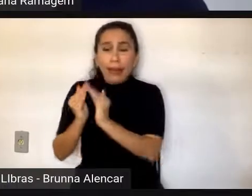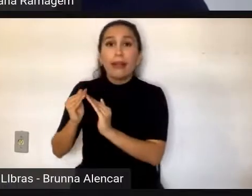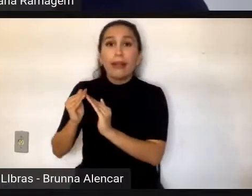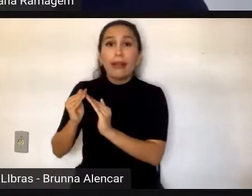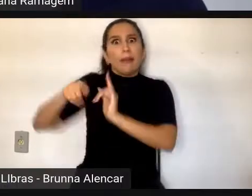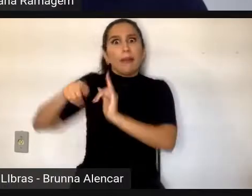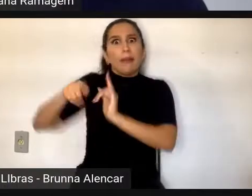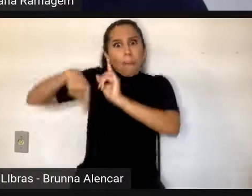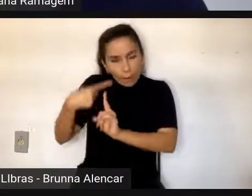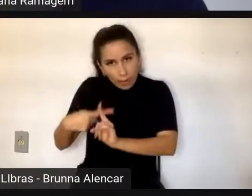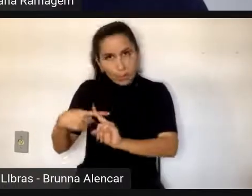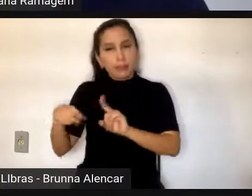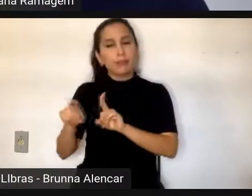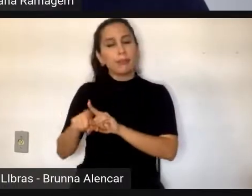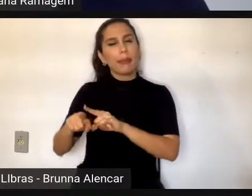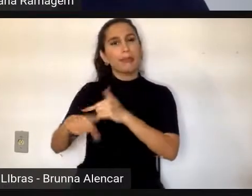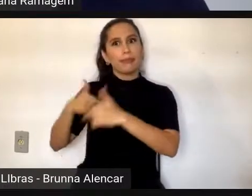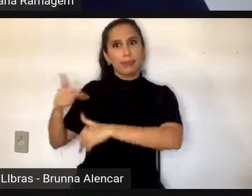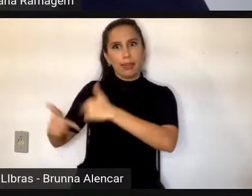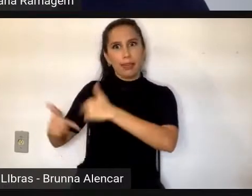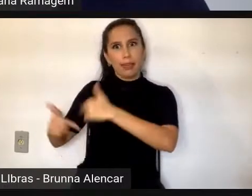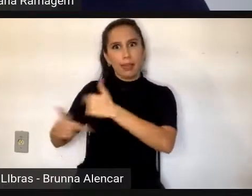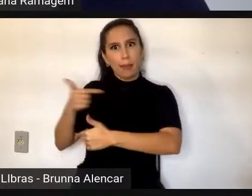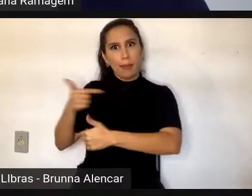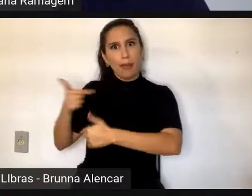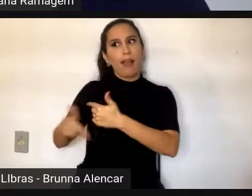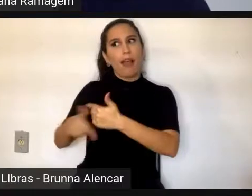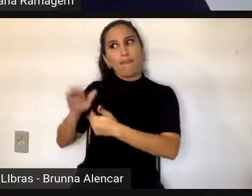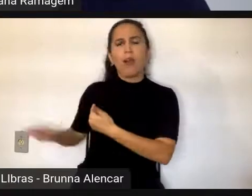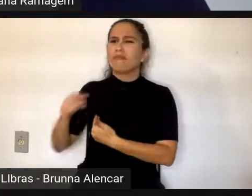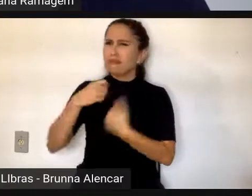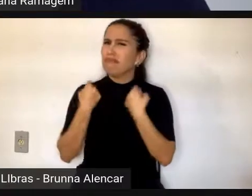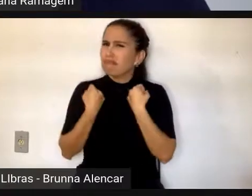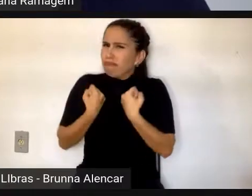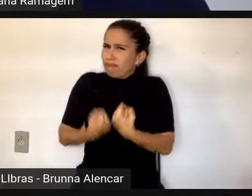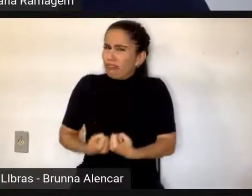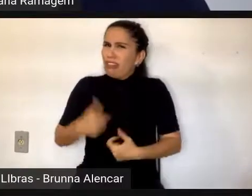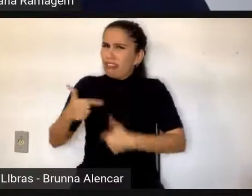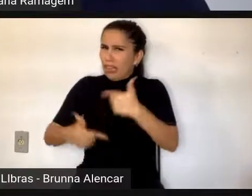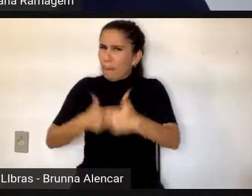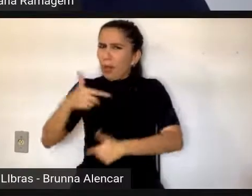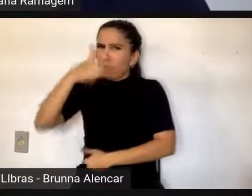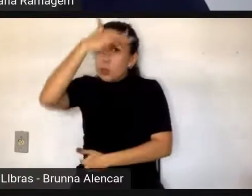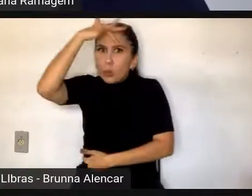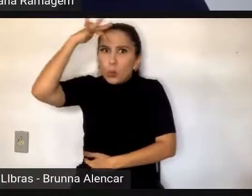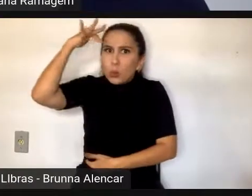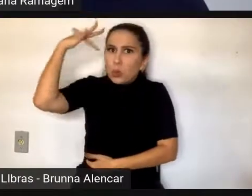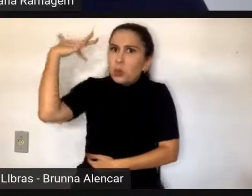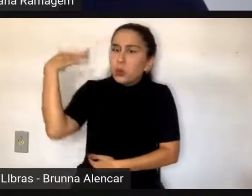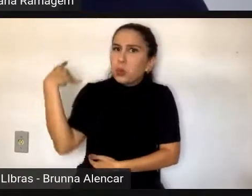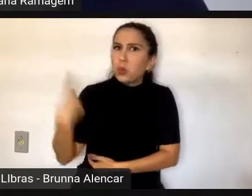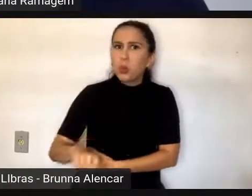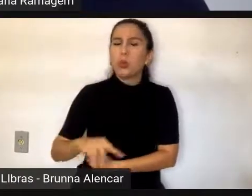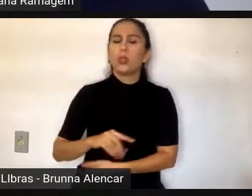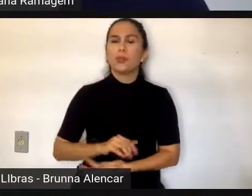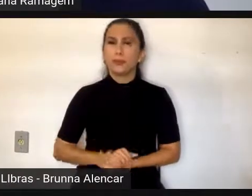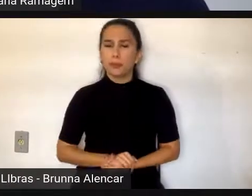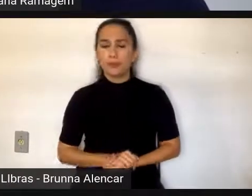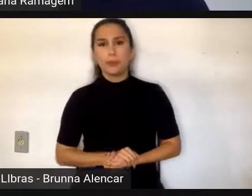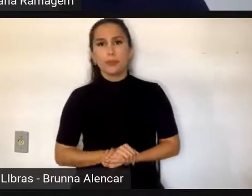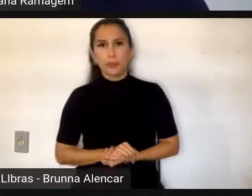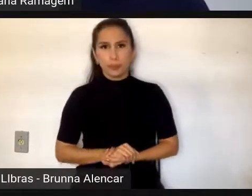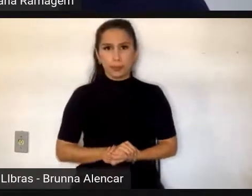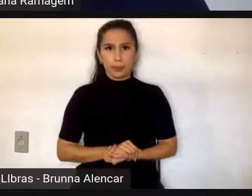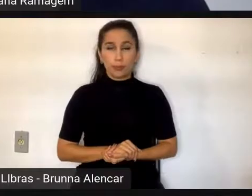né? Então, isso com certeza tem essa questão da sobrecarga, né? E tem as pessoas que estão